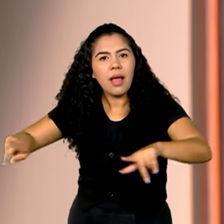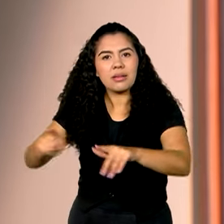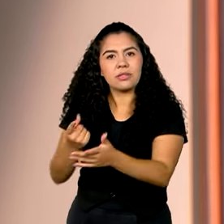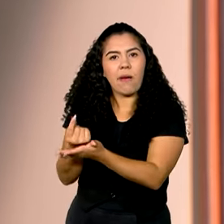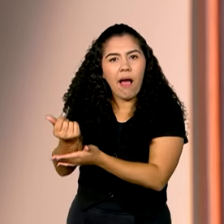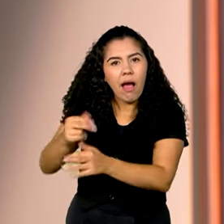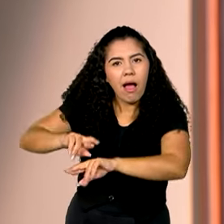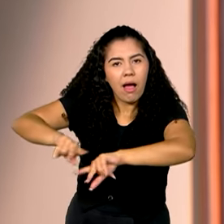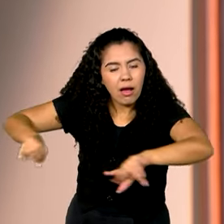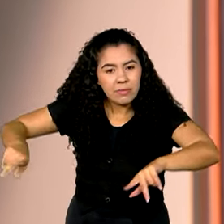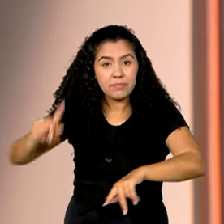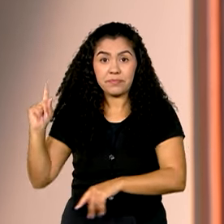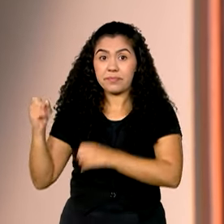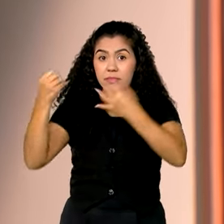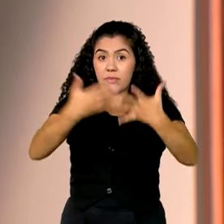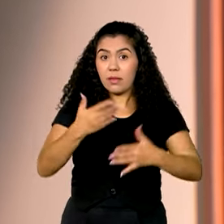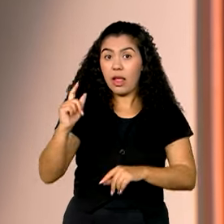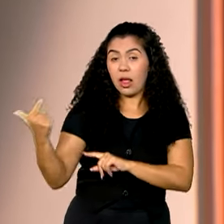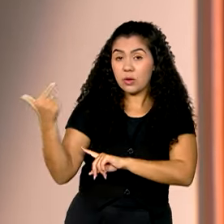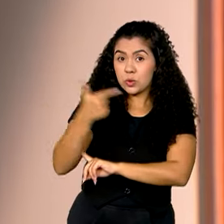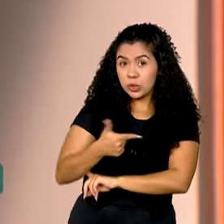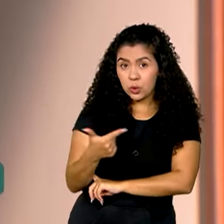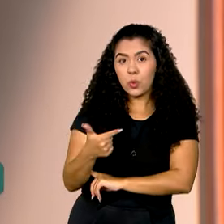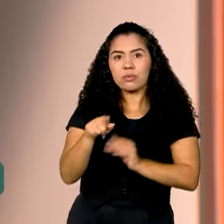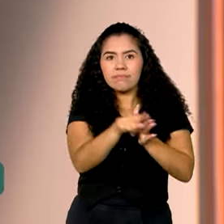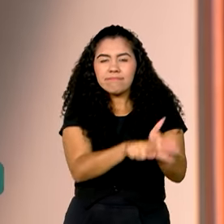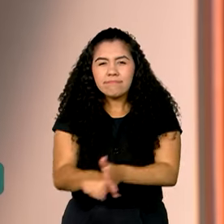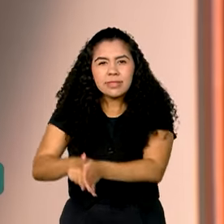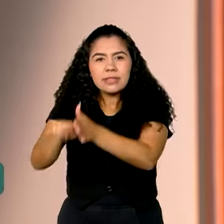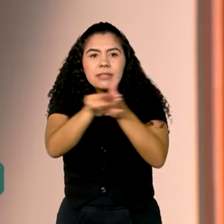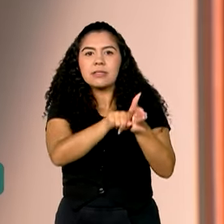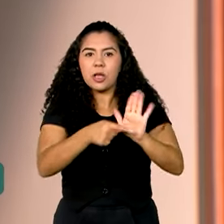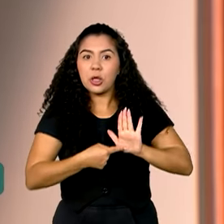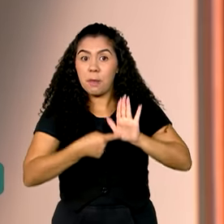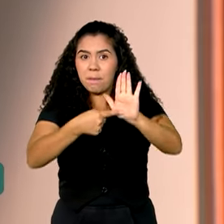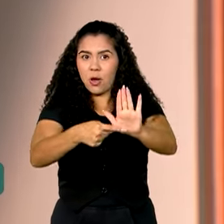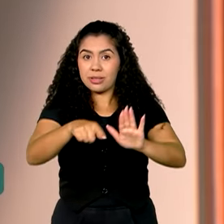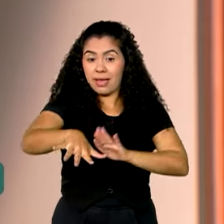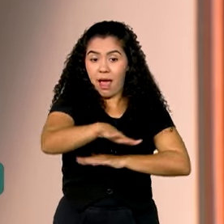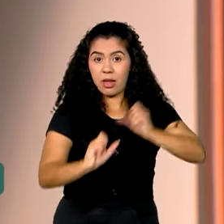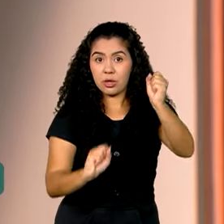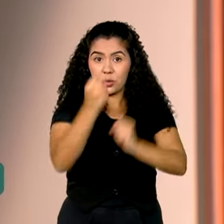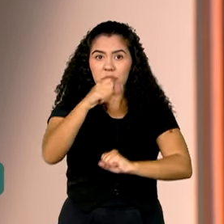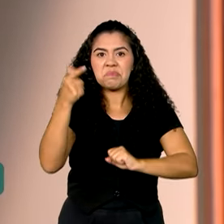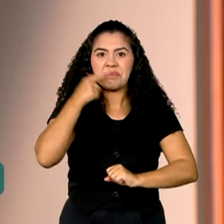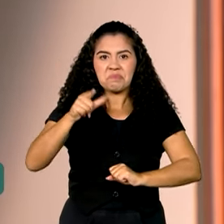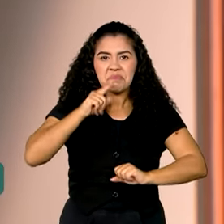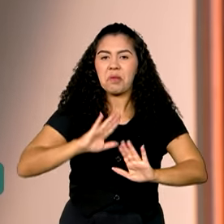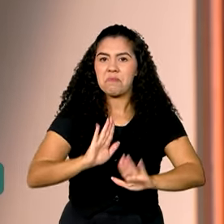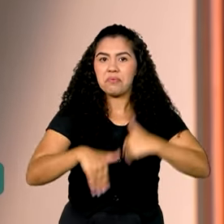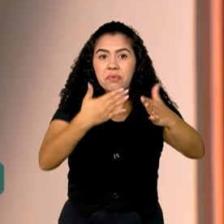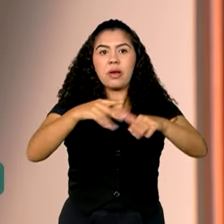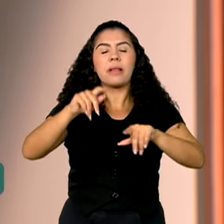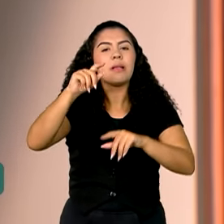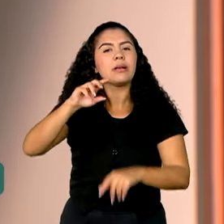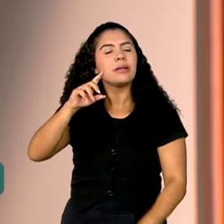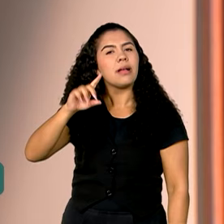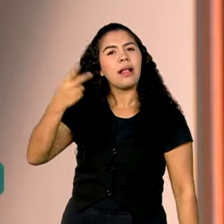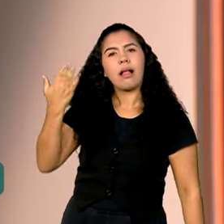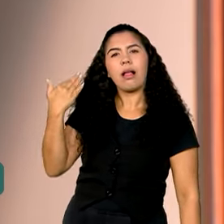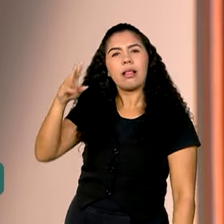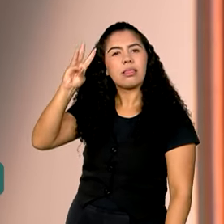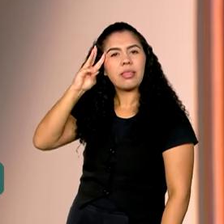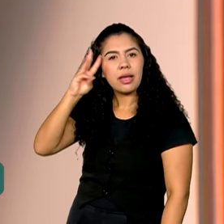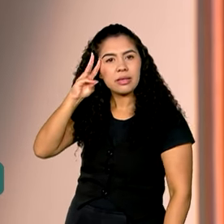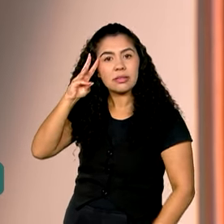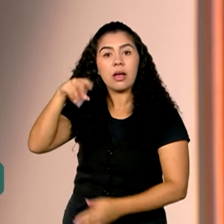é o segundo levantamento que aponta o crescimento industrial esta semana. Na terça-feira, o mesmo IBGE indicou que o